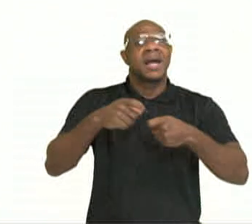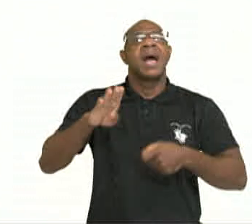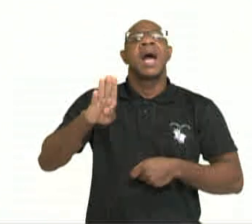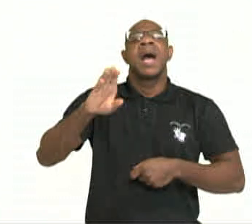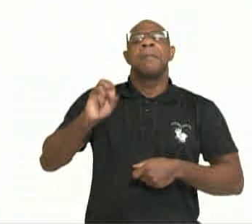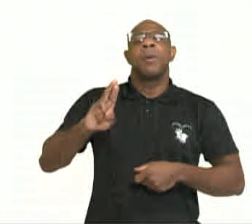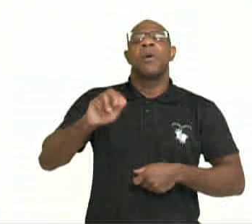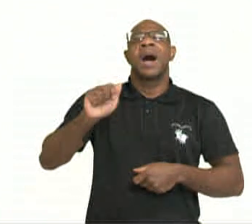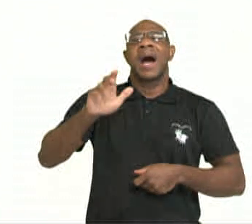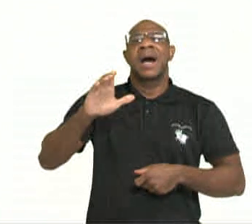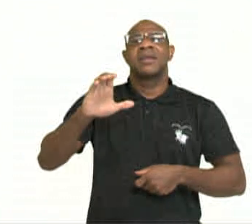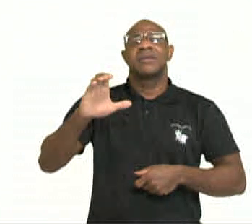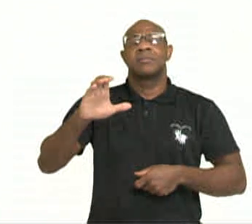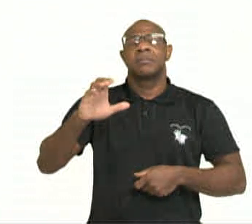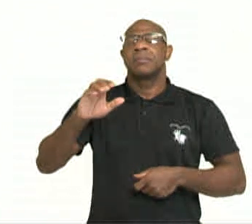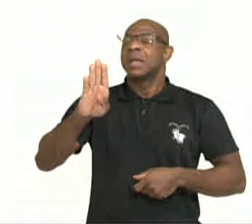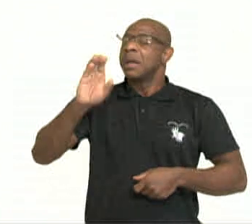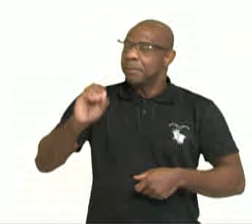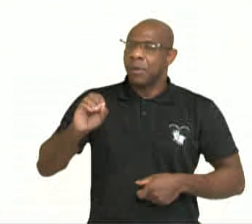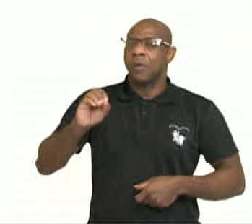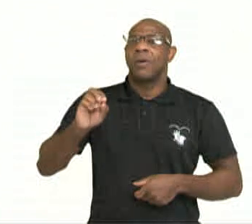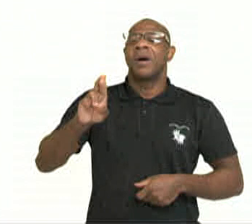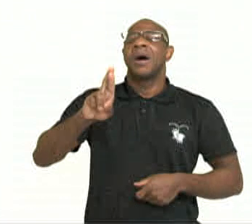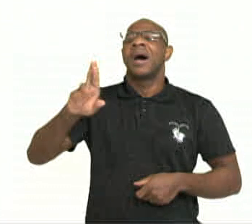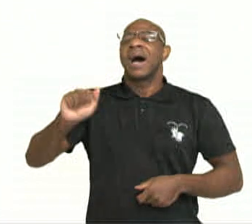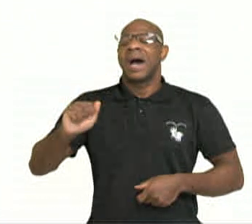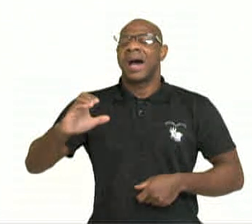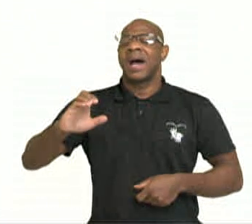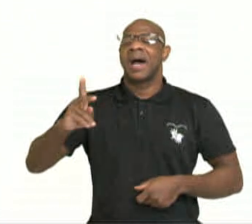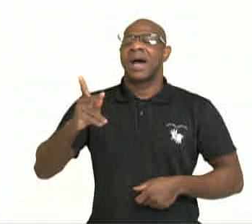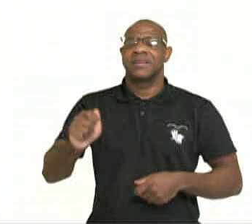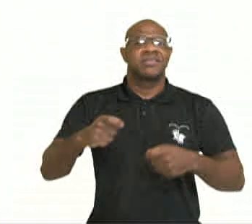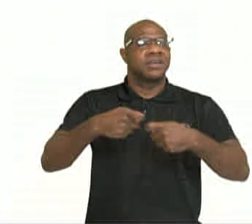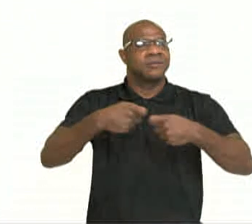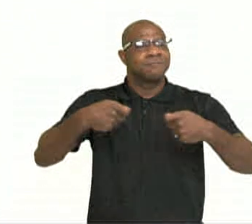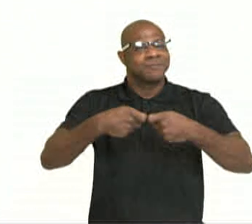de maleabilidade, como a borracha. E aqui nós temos